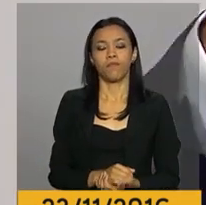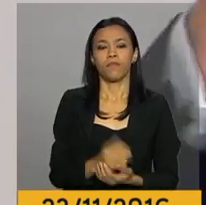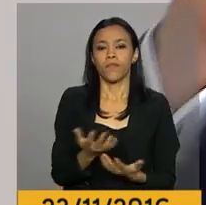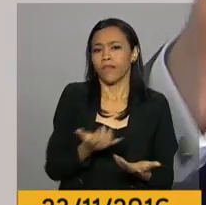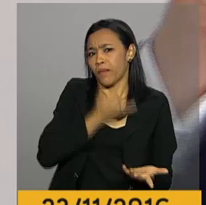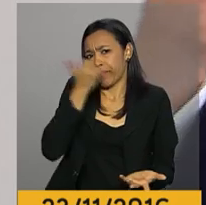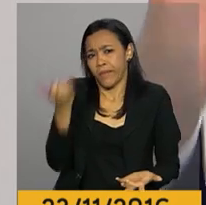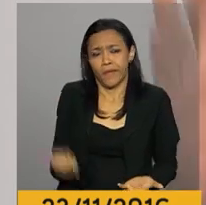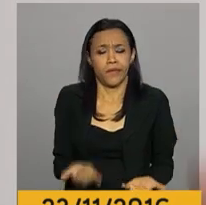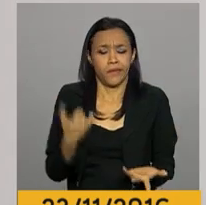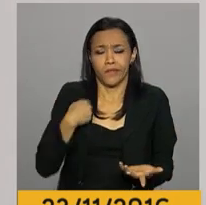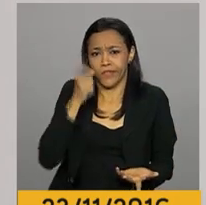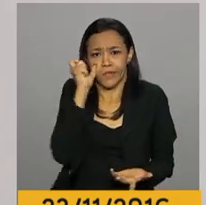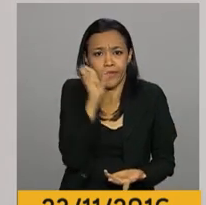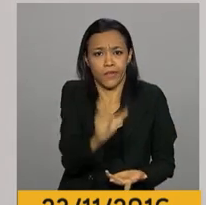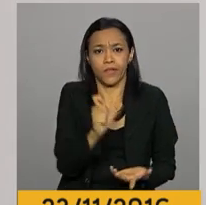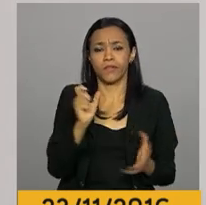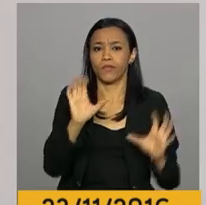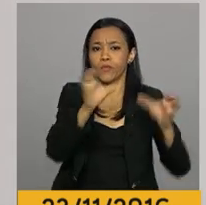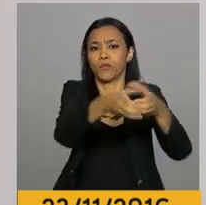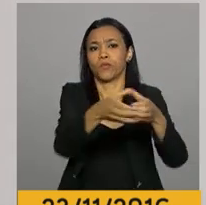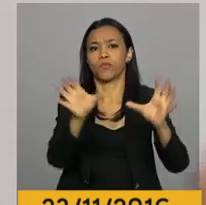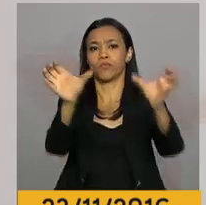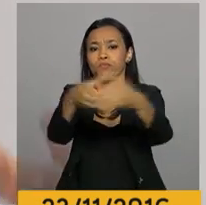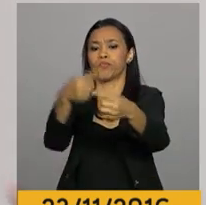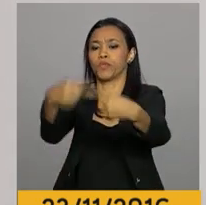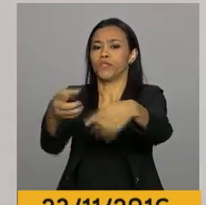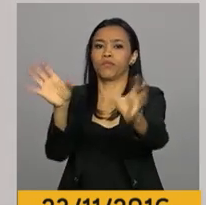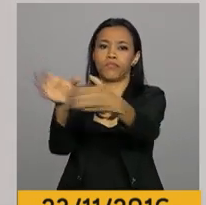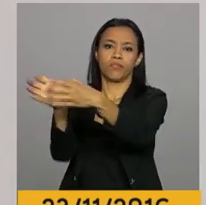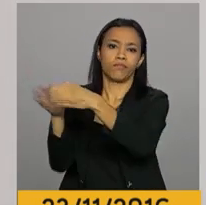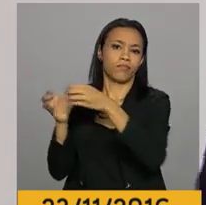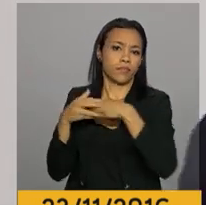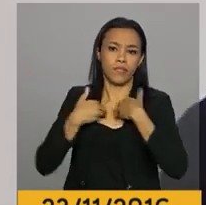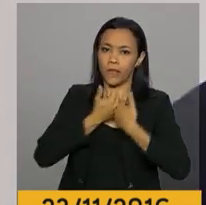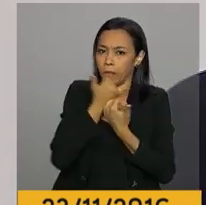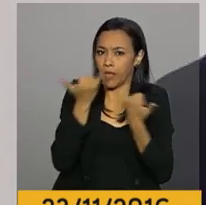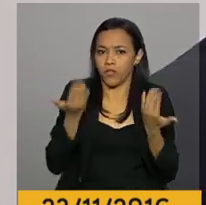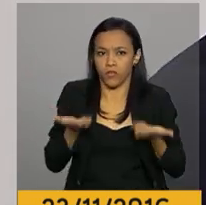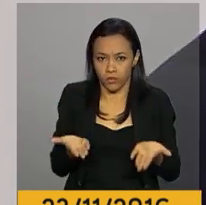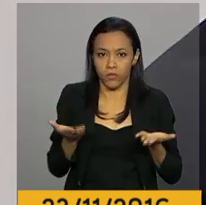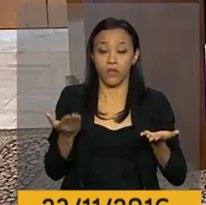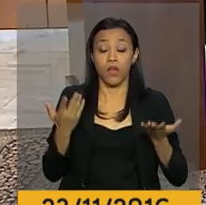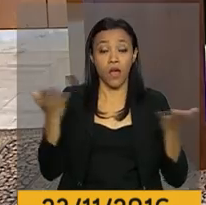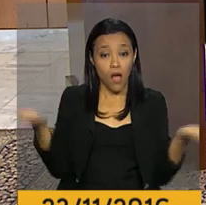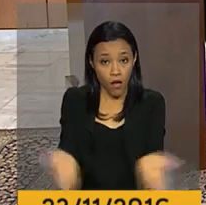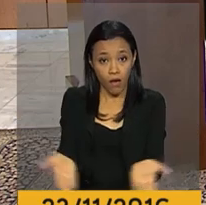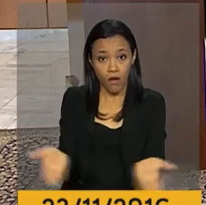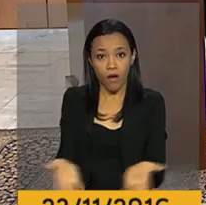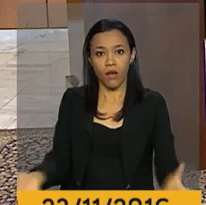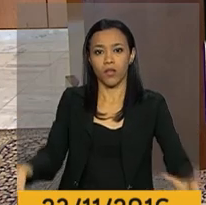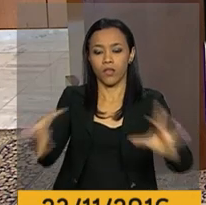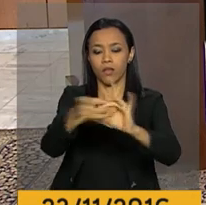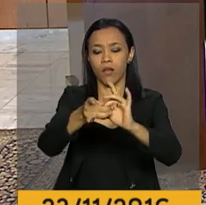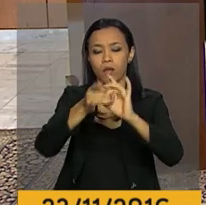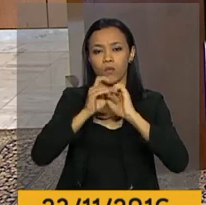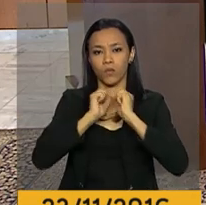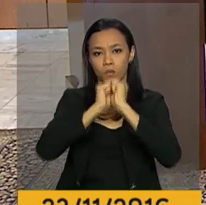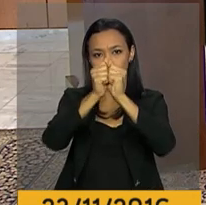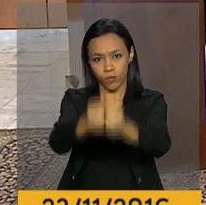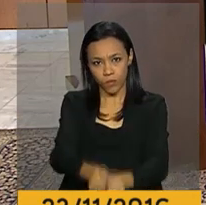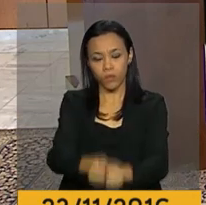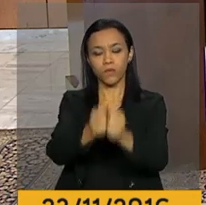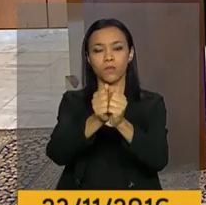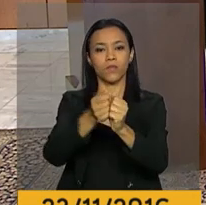independentemente de interesses partidários nós temos que nos dar as mãos neste momento para que possamos tirar o